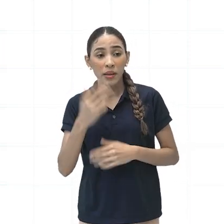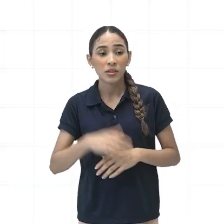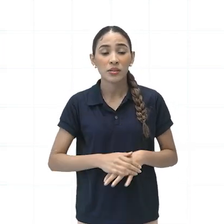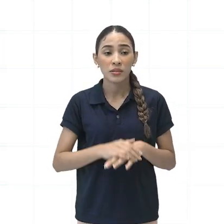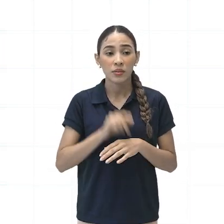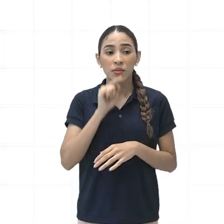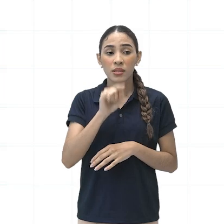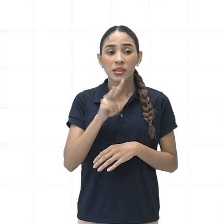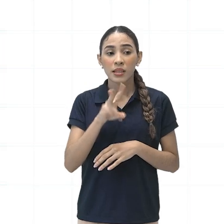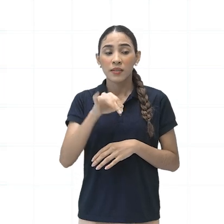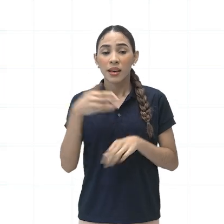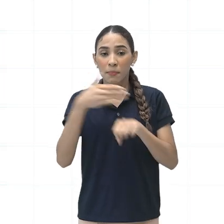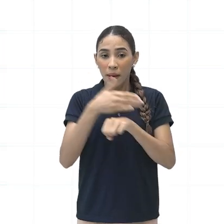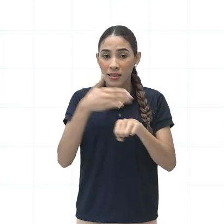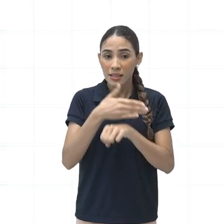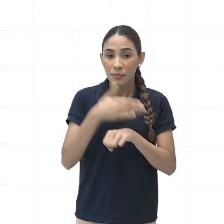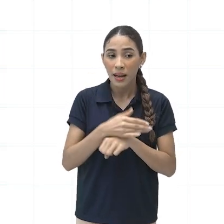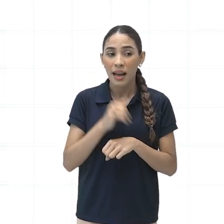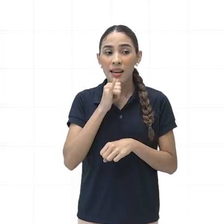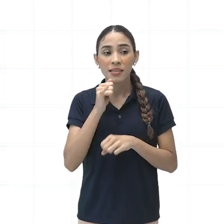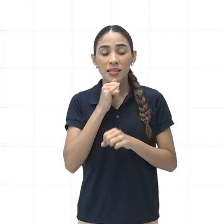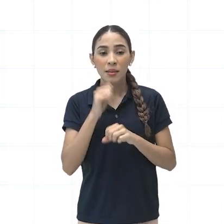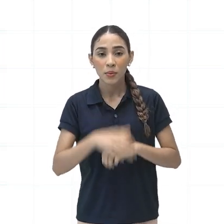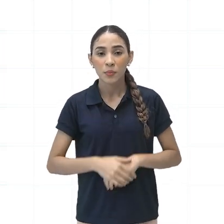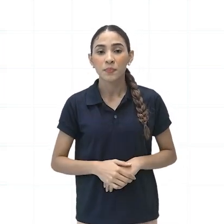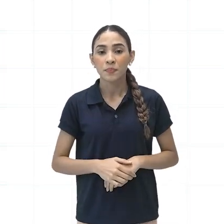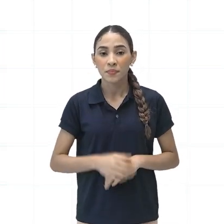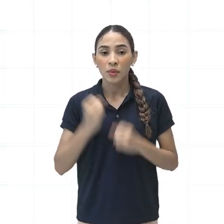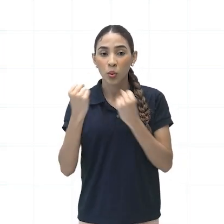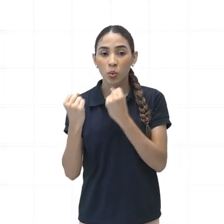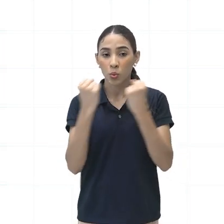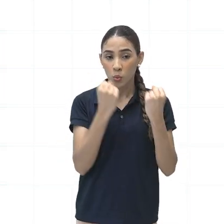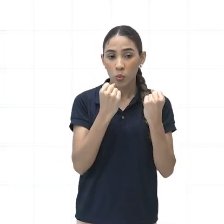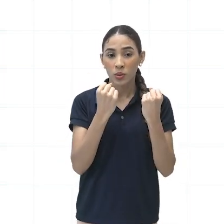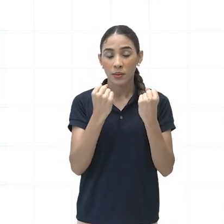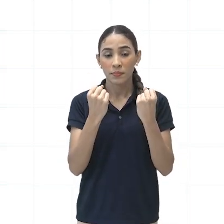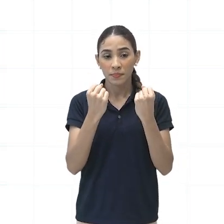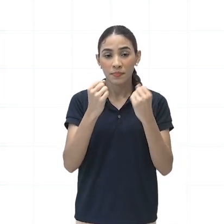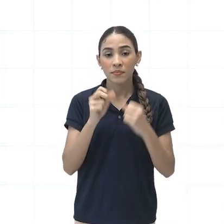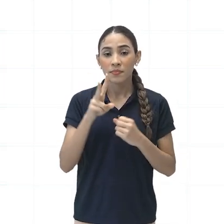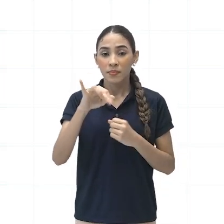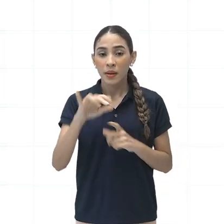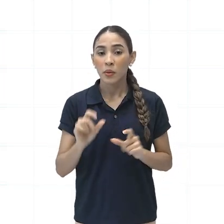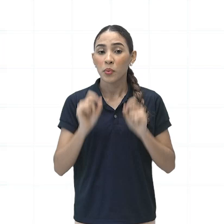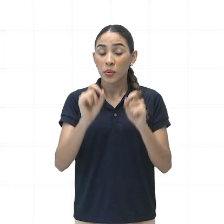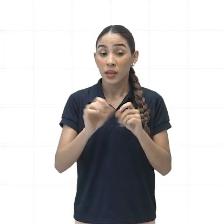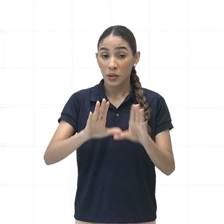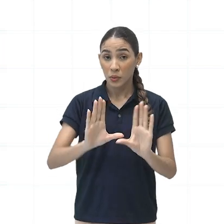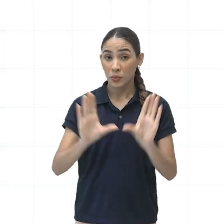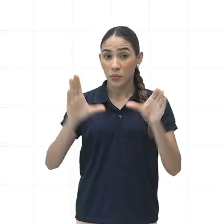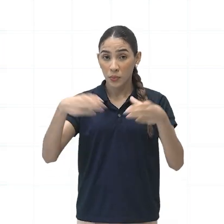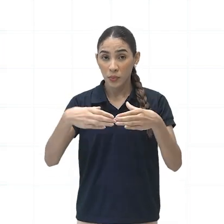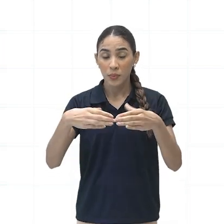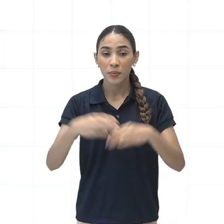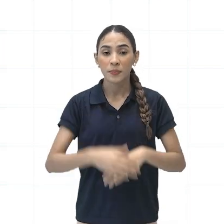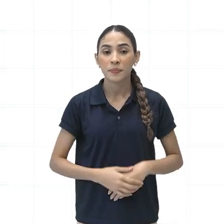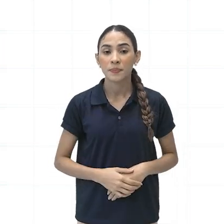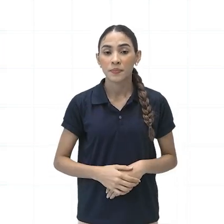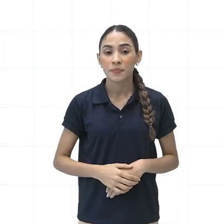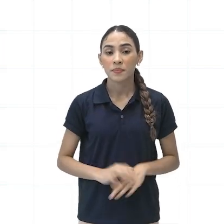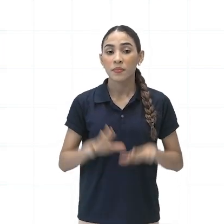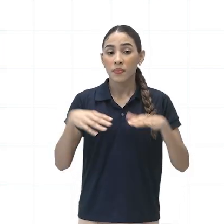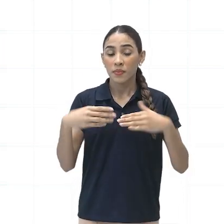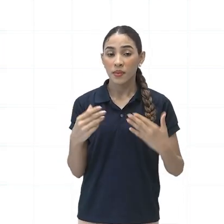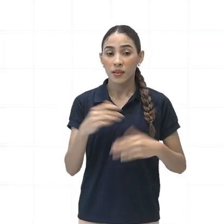você participa de uma competição de luta, né, você vai em equipe. E por mais